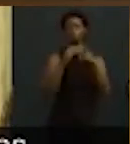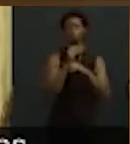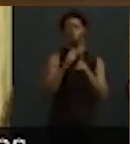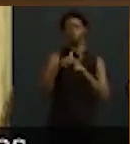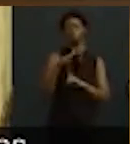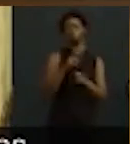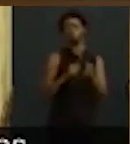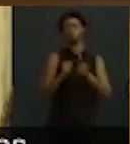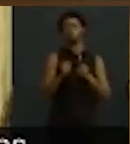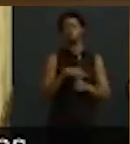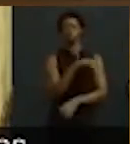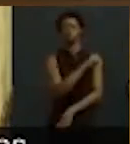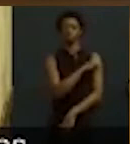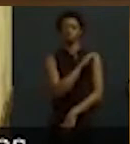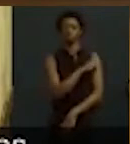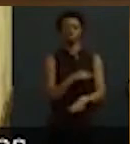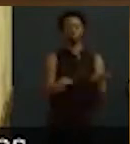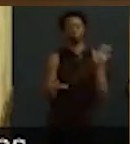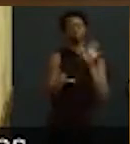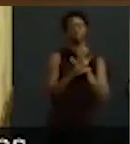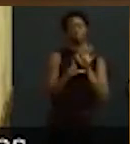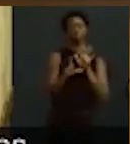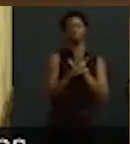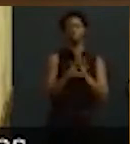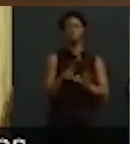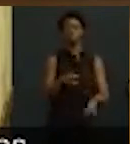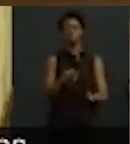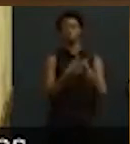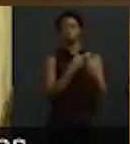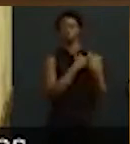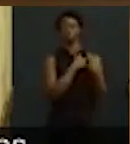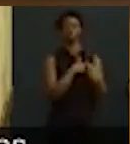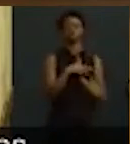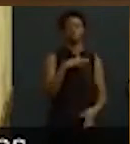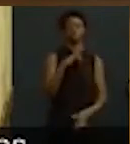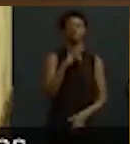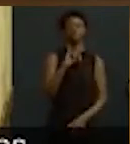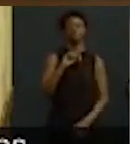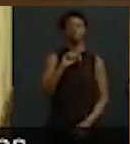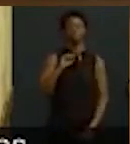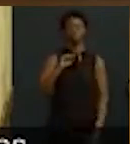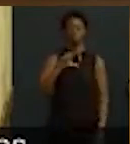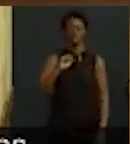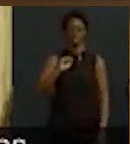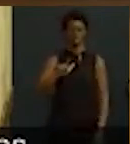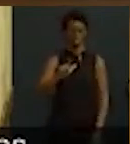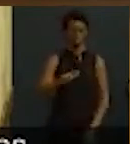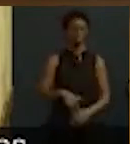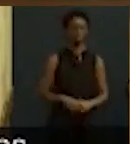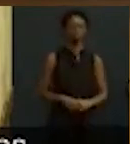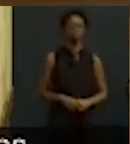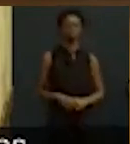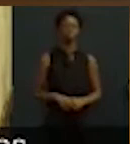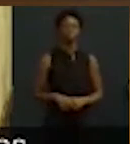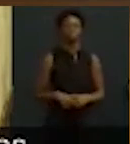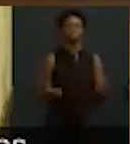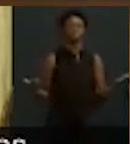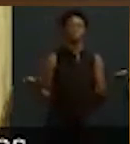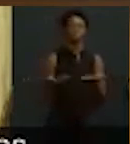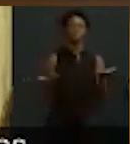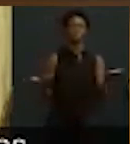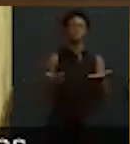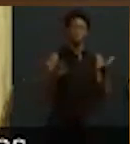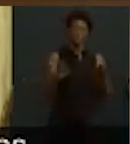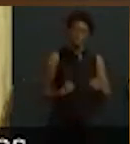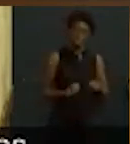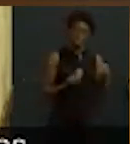de Janeiro e lei de responsabilidade fiscal. Atualmente, encontra-se cedida ao